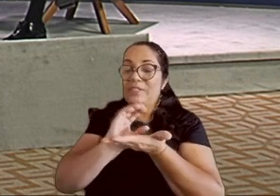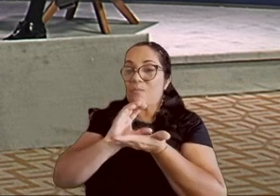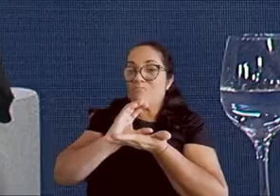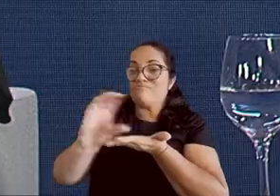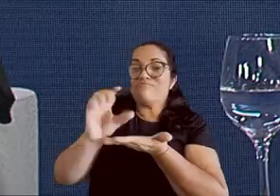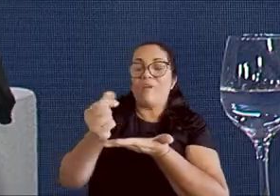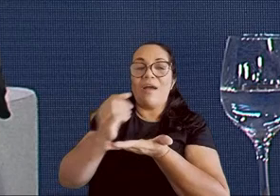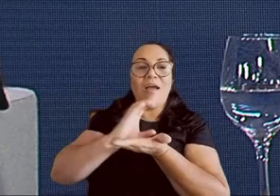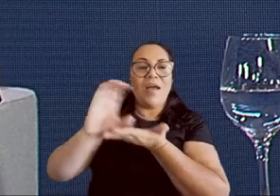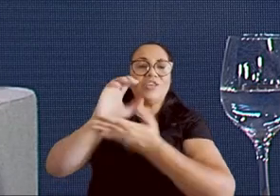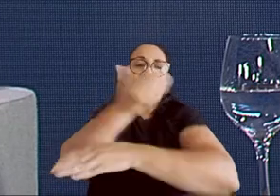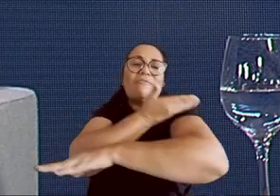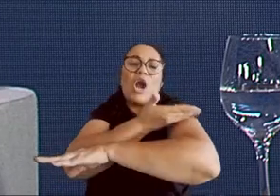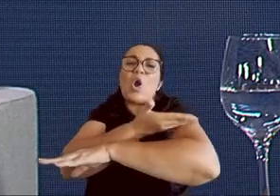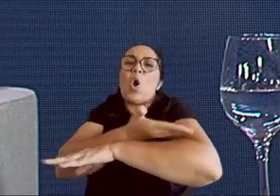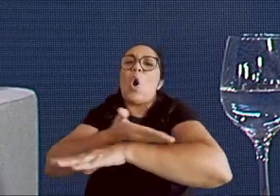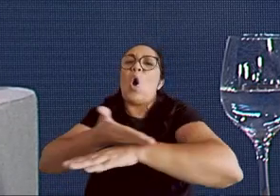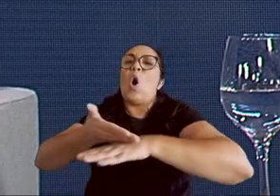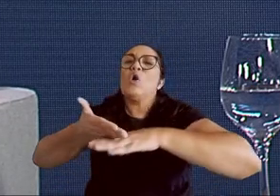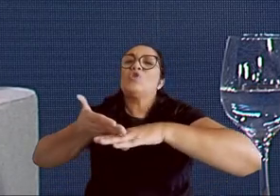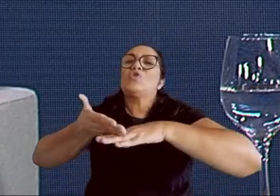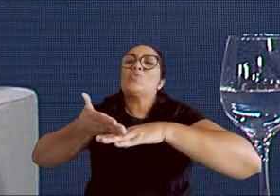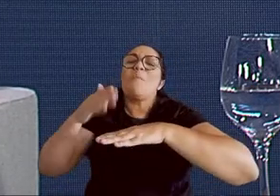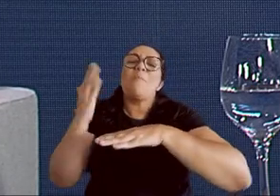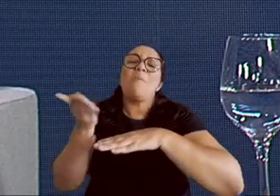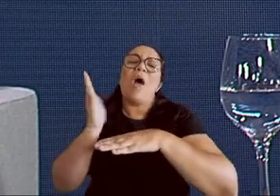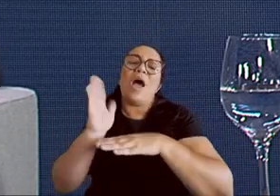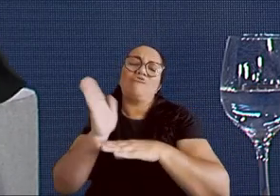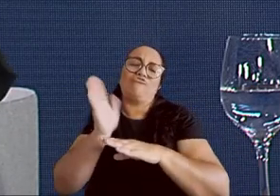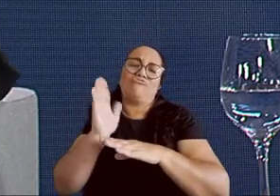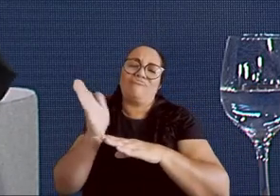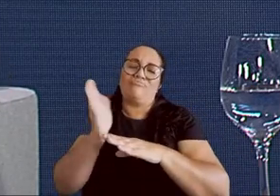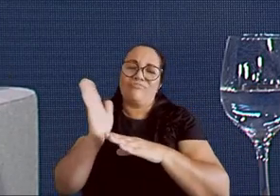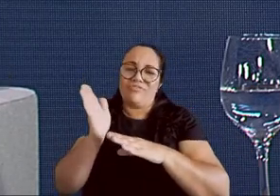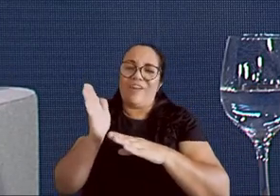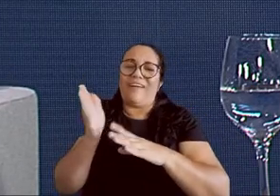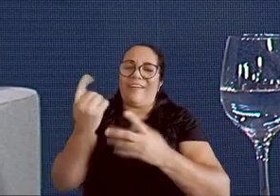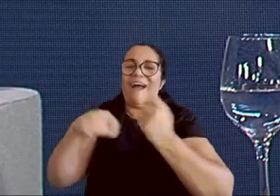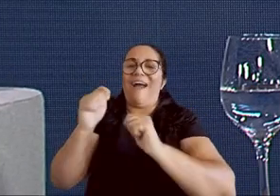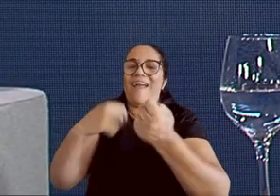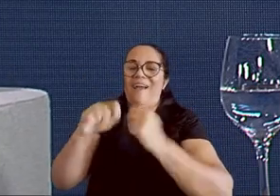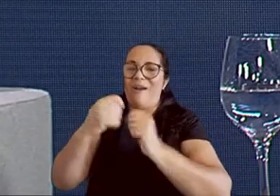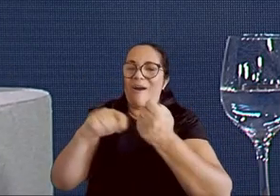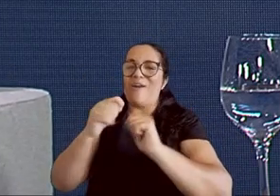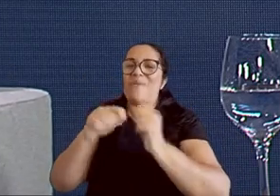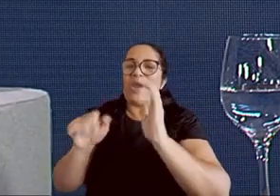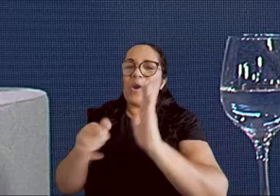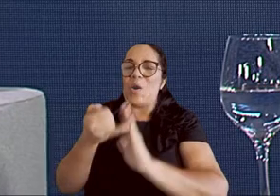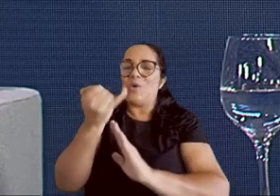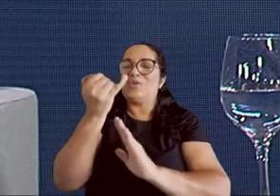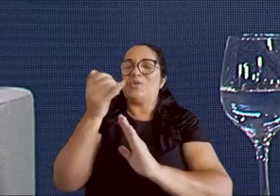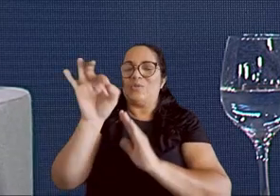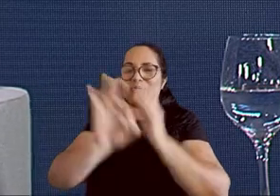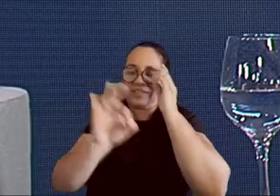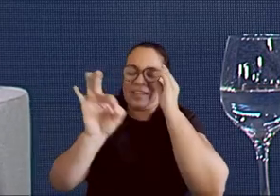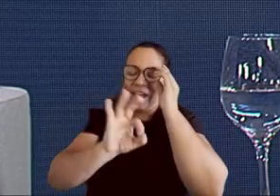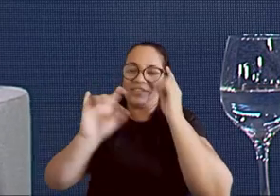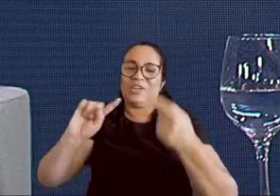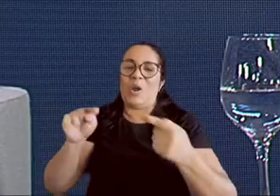últimos anos e acho que agora é a hora dele ver se ele realmente está no fundo com o perfil que faz sentido para ele